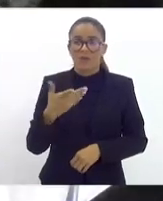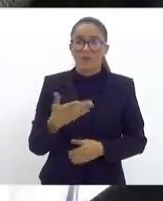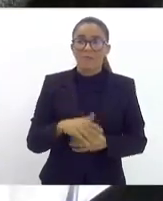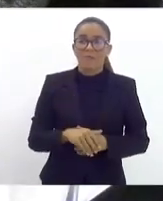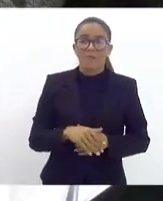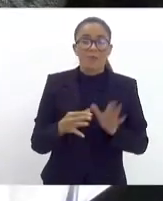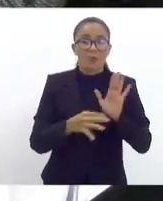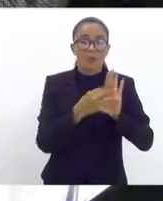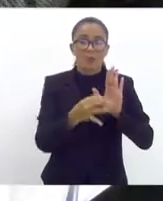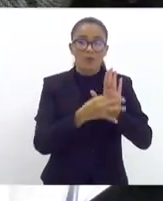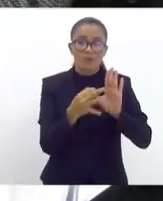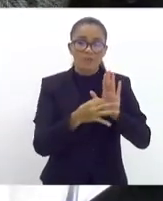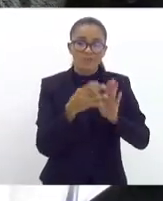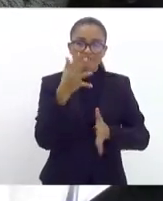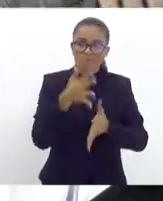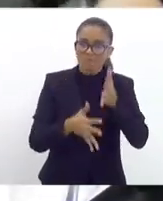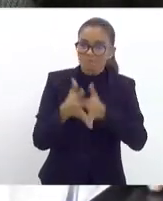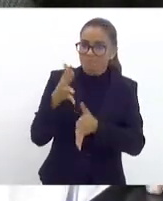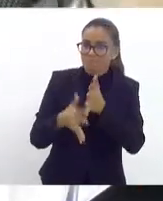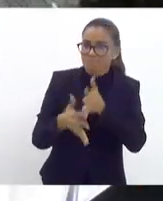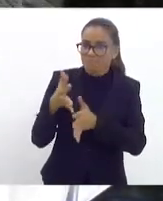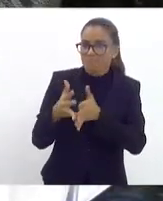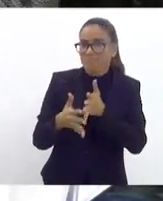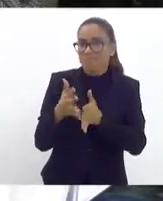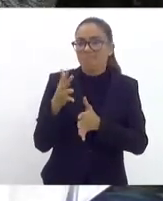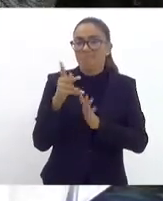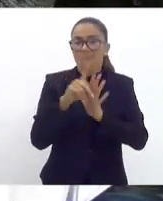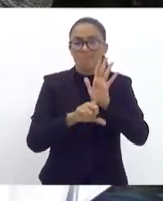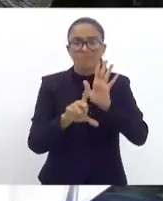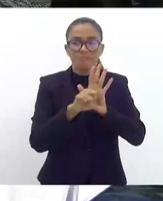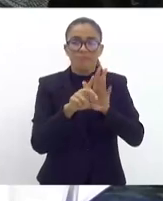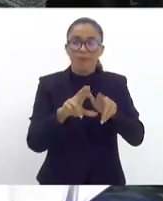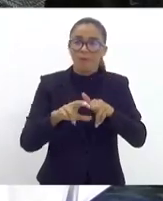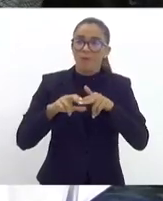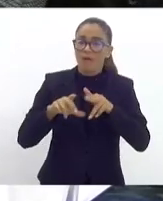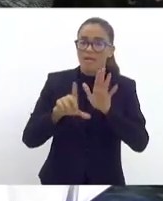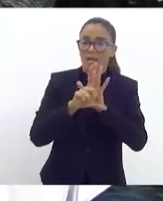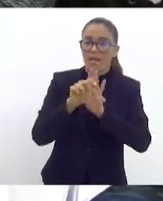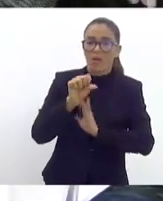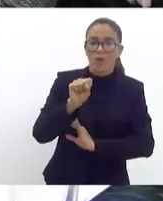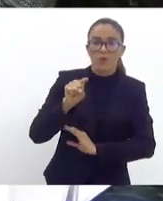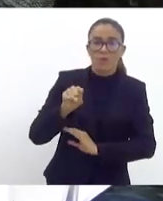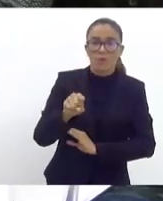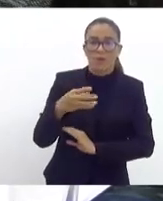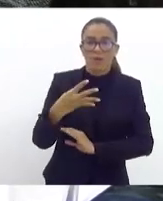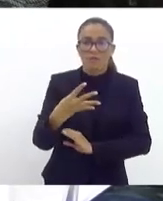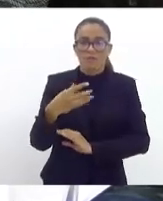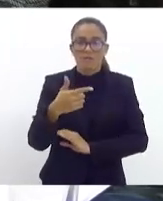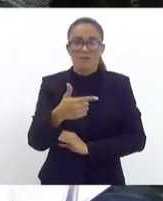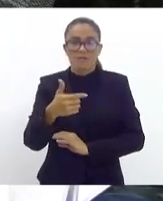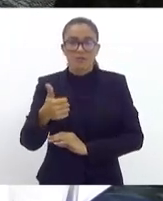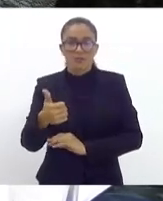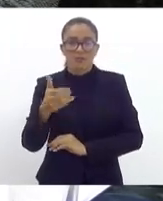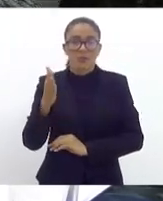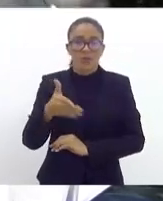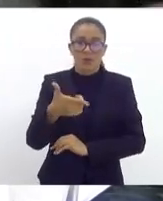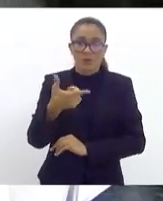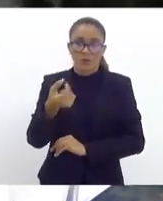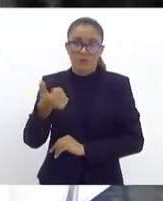parecer pela prejudicabilidade por conta da lei número 8.421 de